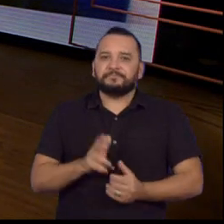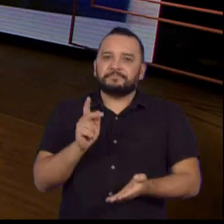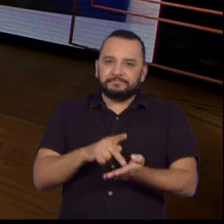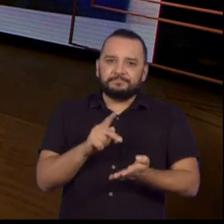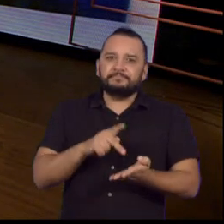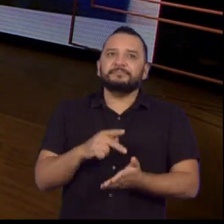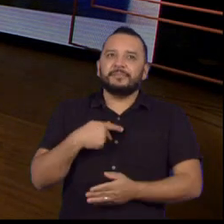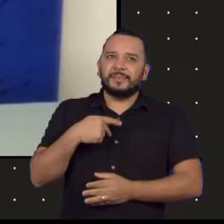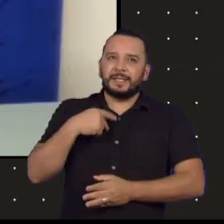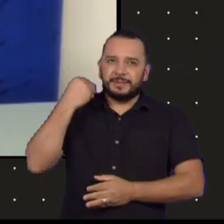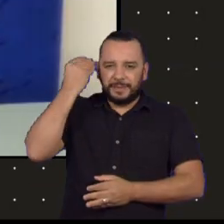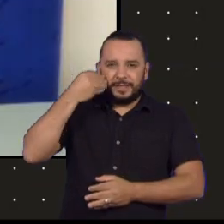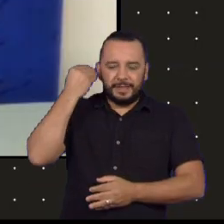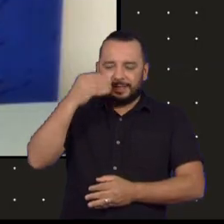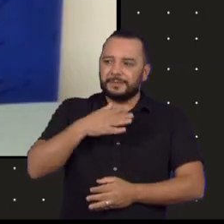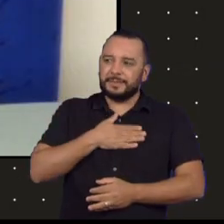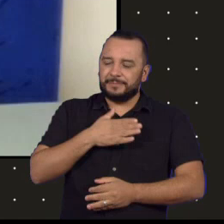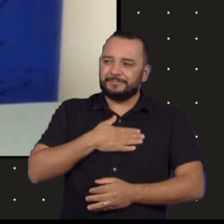assim...